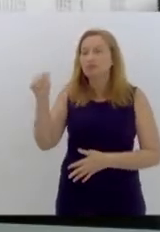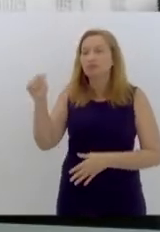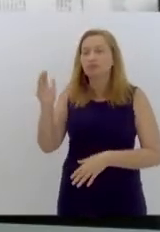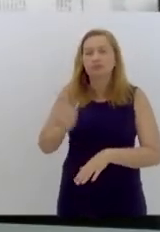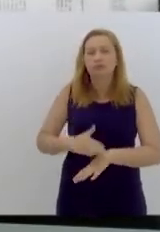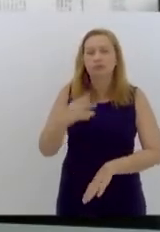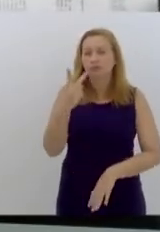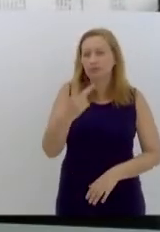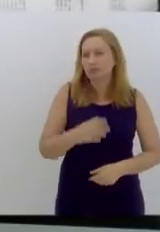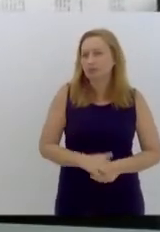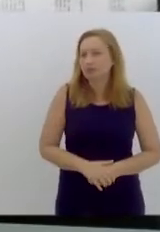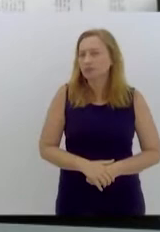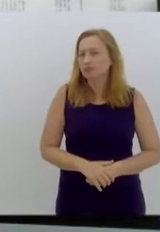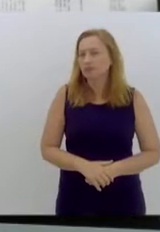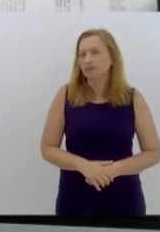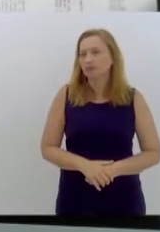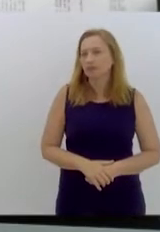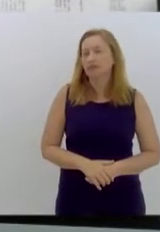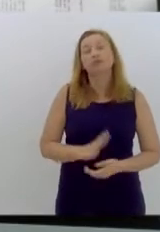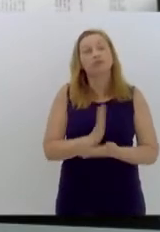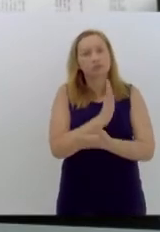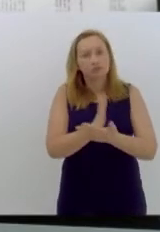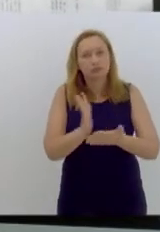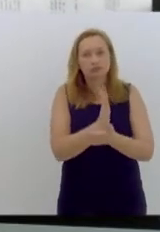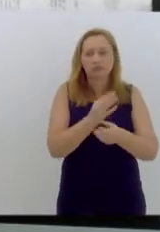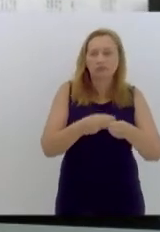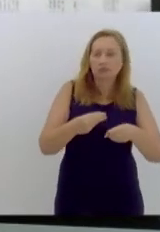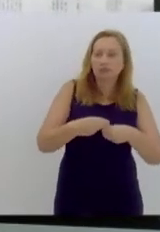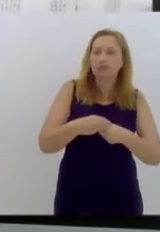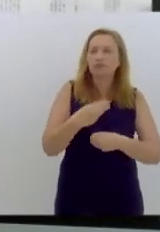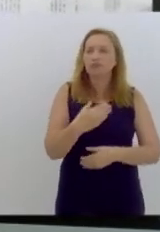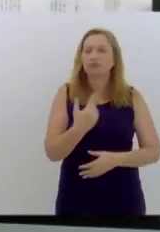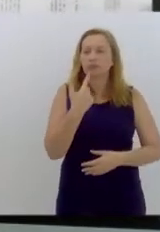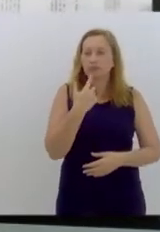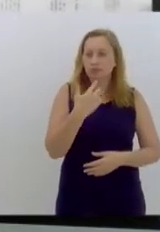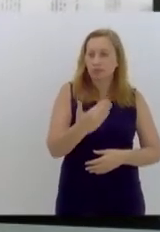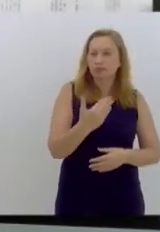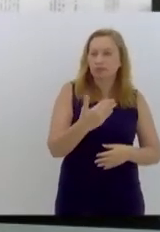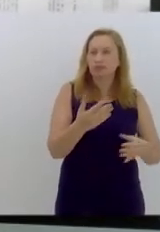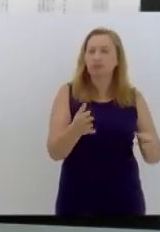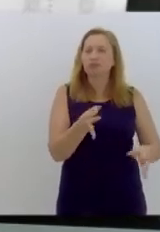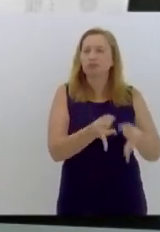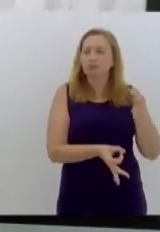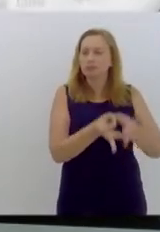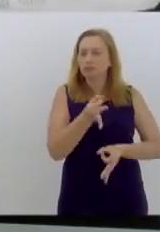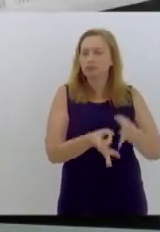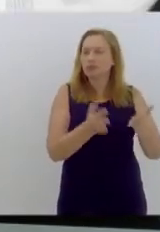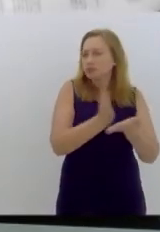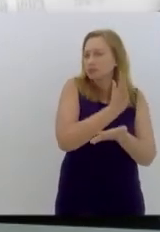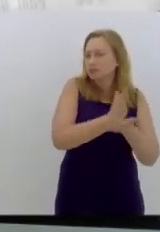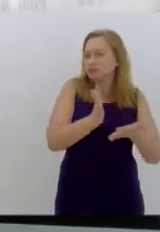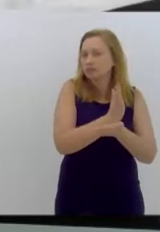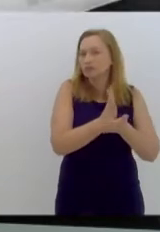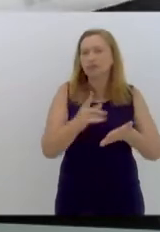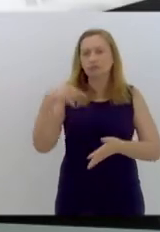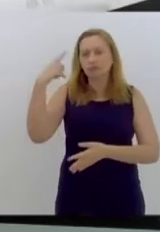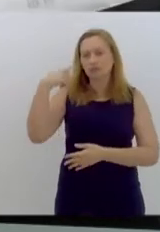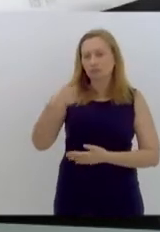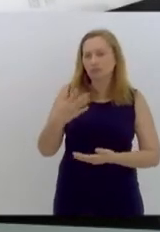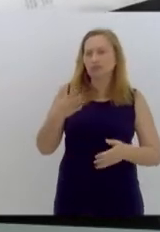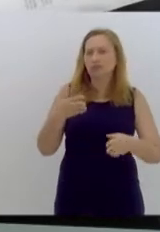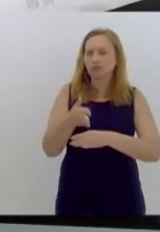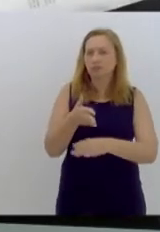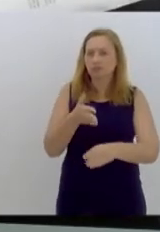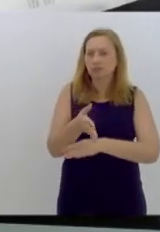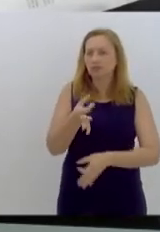2. Alguns municípios estão recorrendo na justiça. Existem alguns advogados que têm entrado